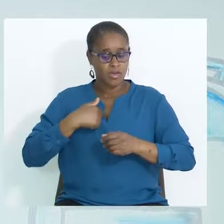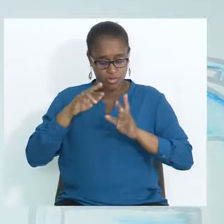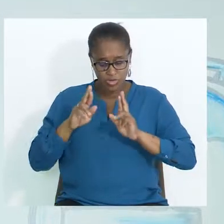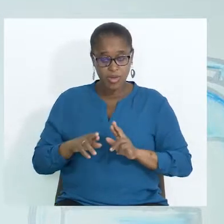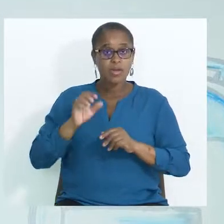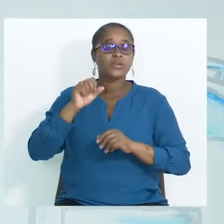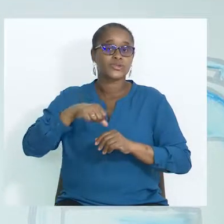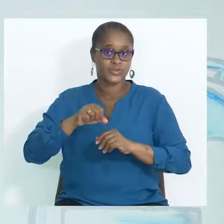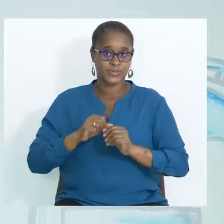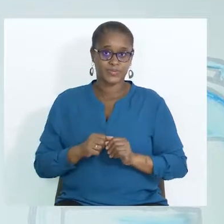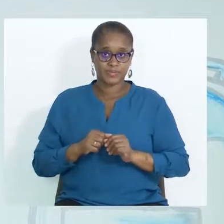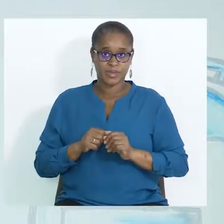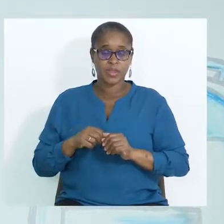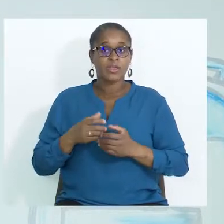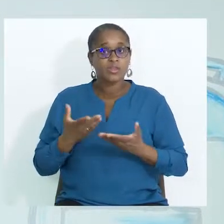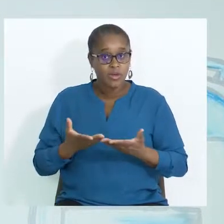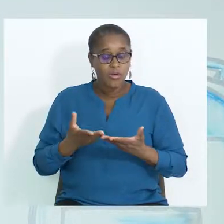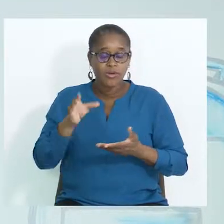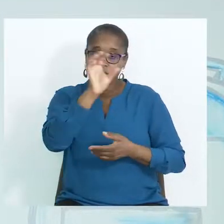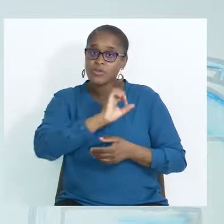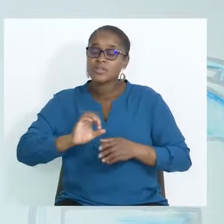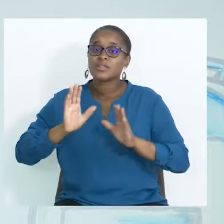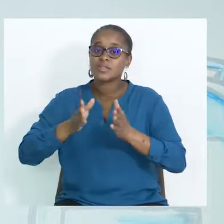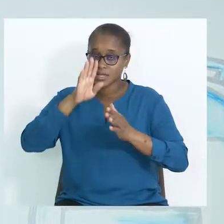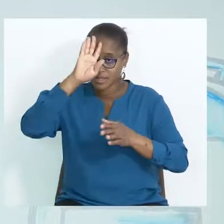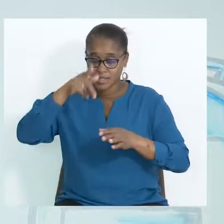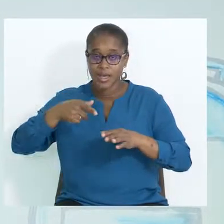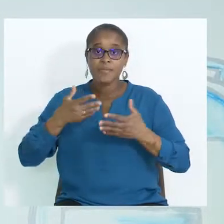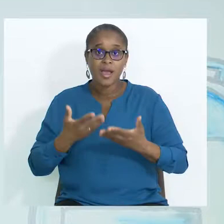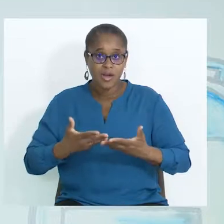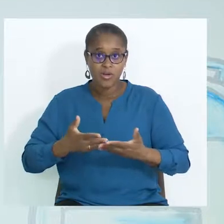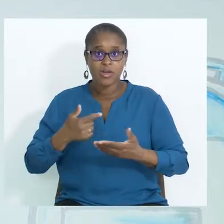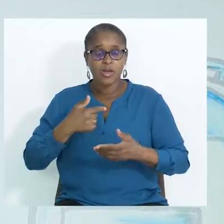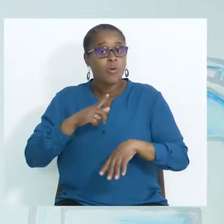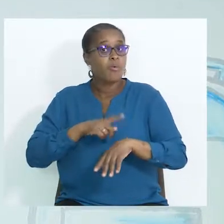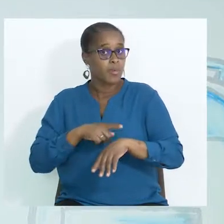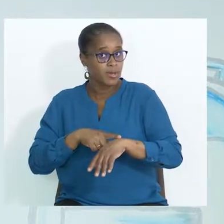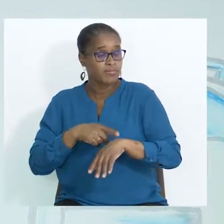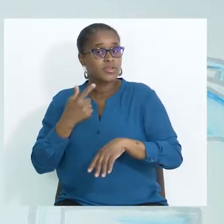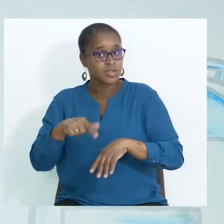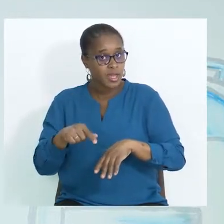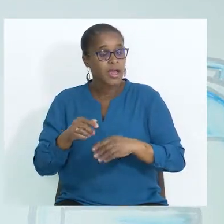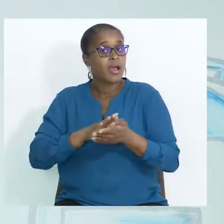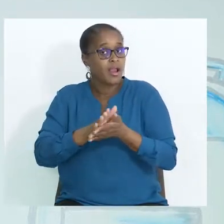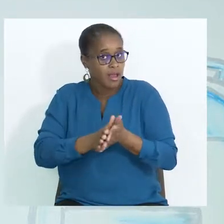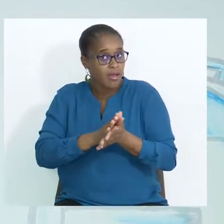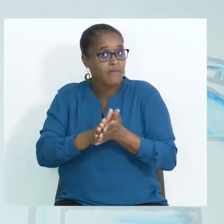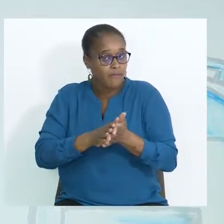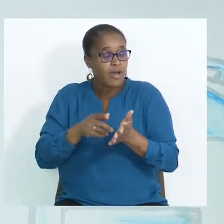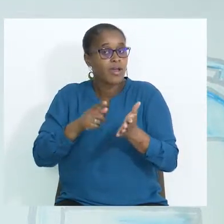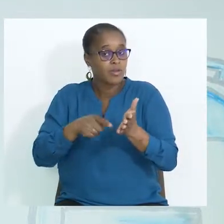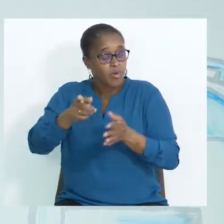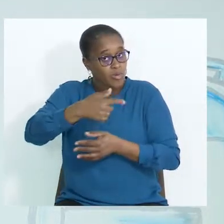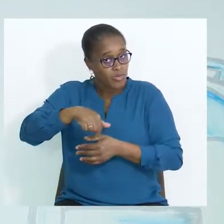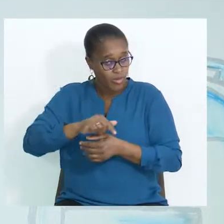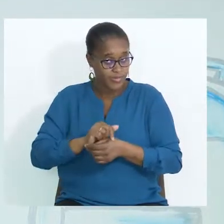Espero bem que sim Então você já sabem agora é o momento de estarmos a lavar as